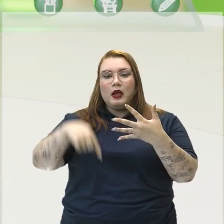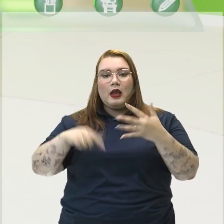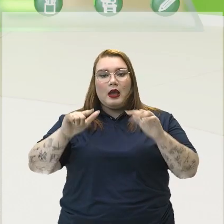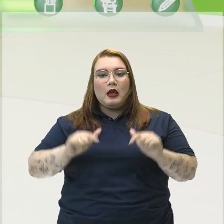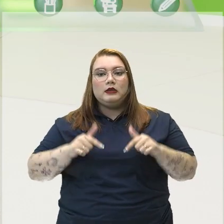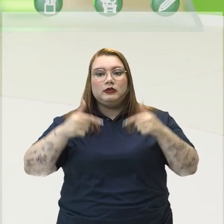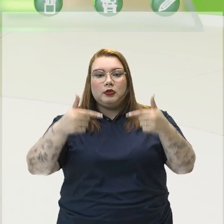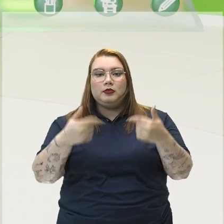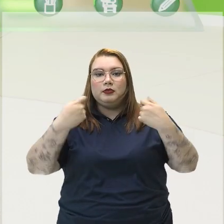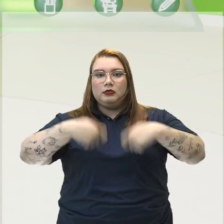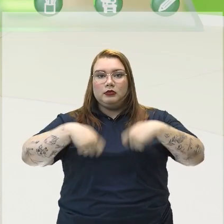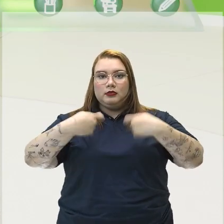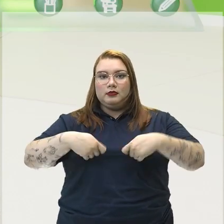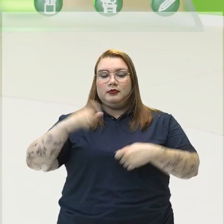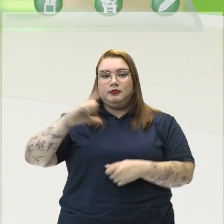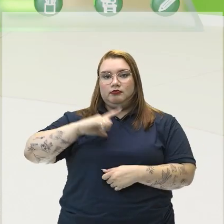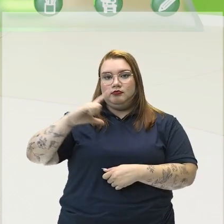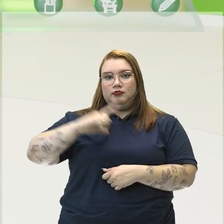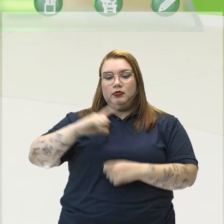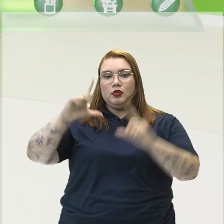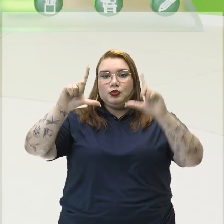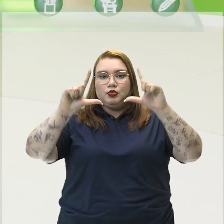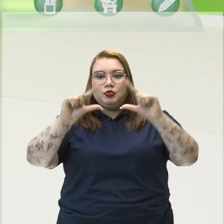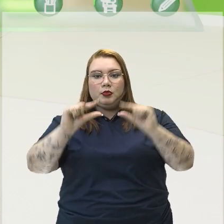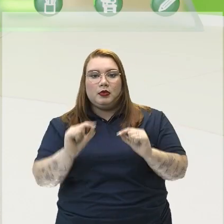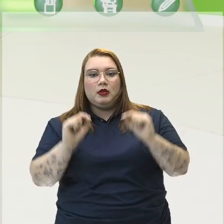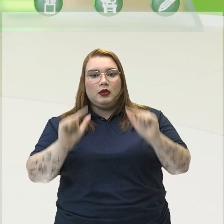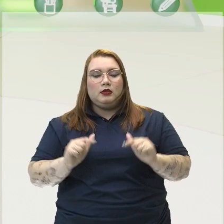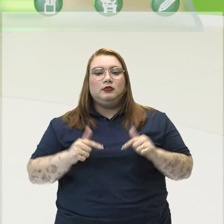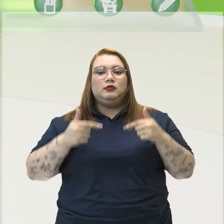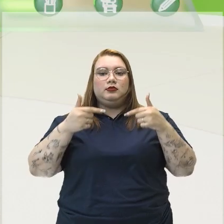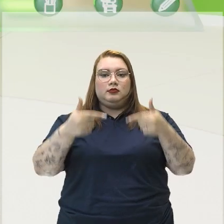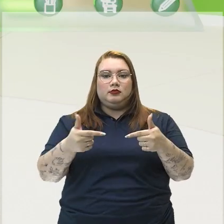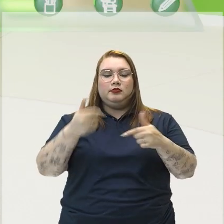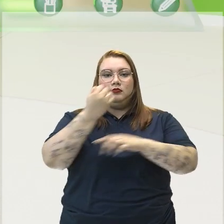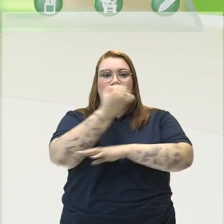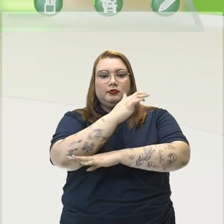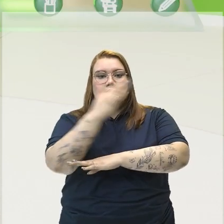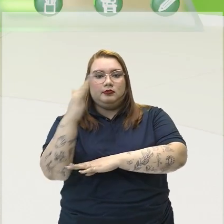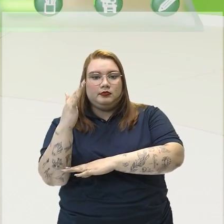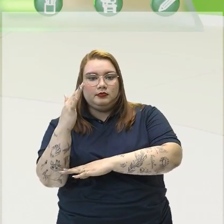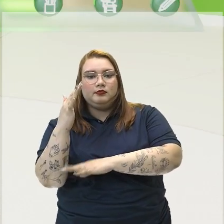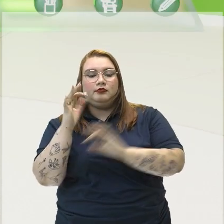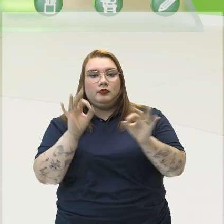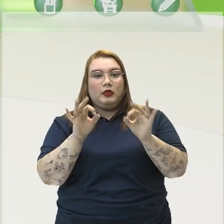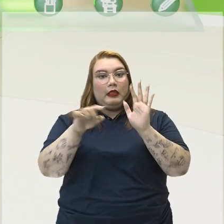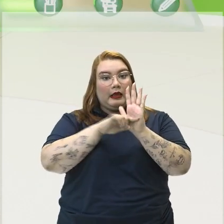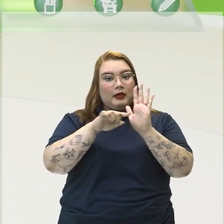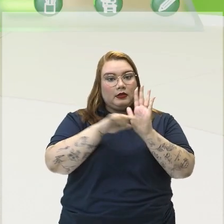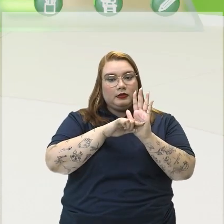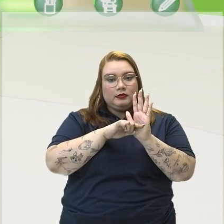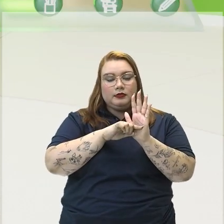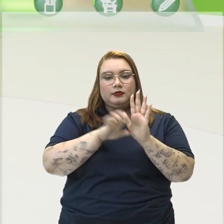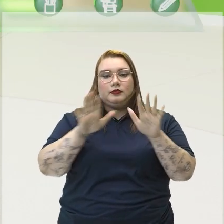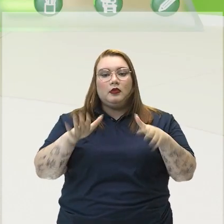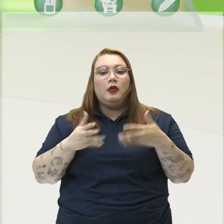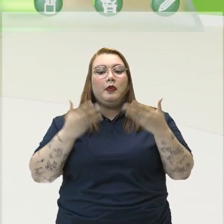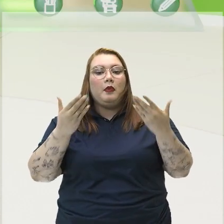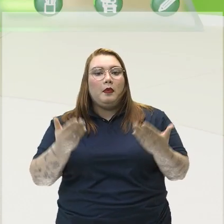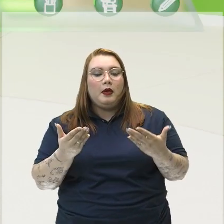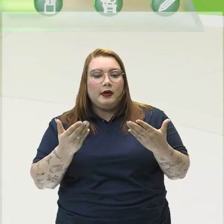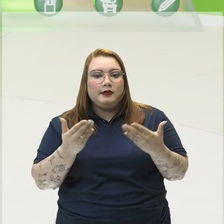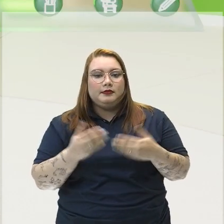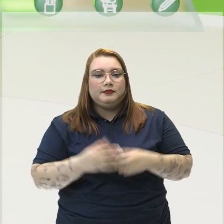nós precisamos ter para diminuir o impacto ambiental, impacto negativo. Então, quais são